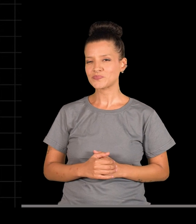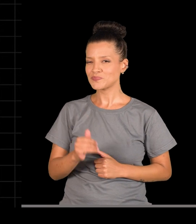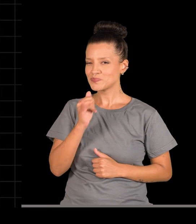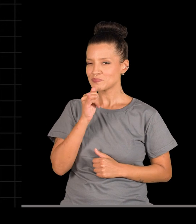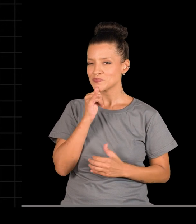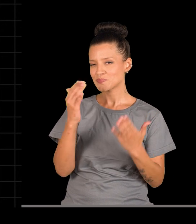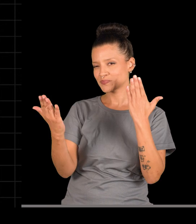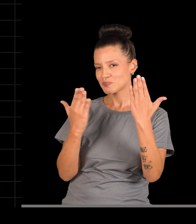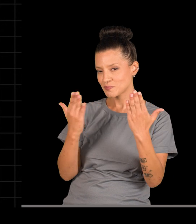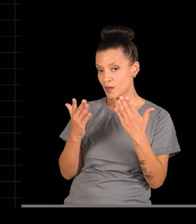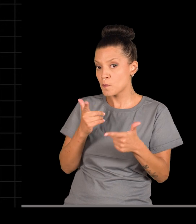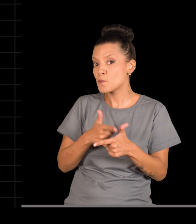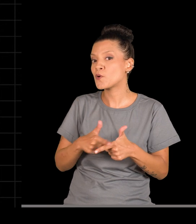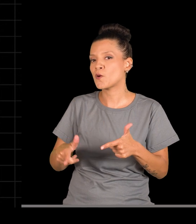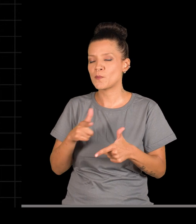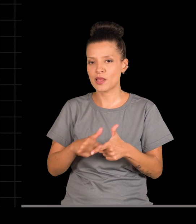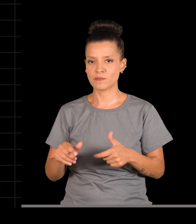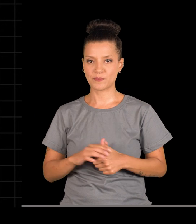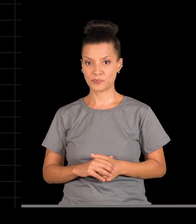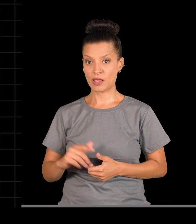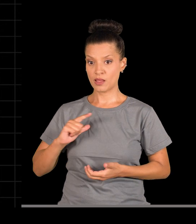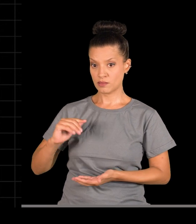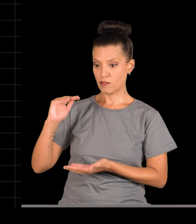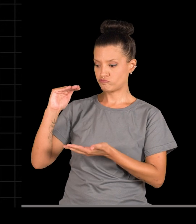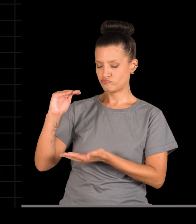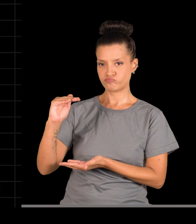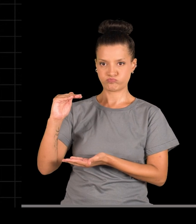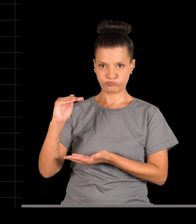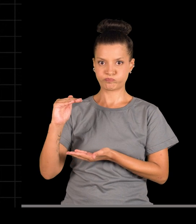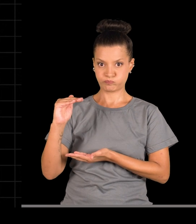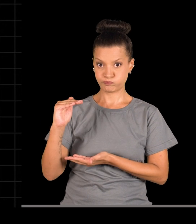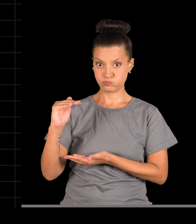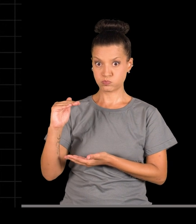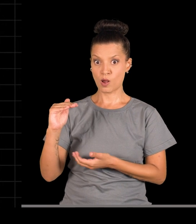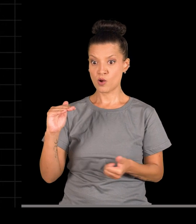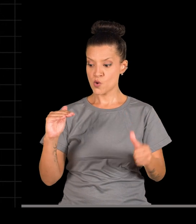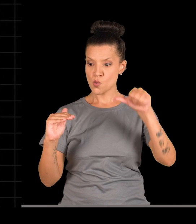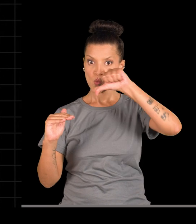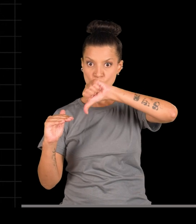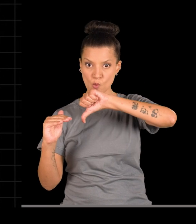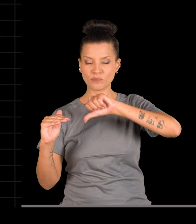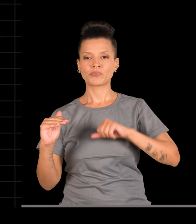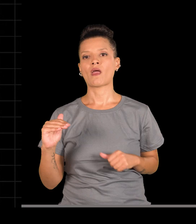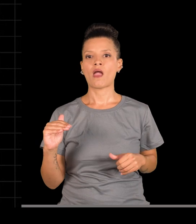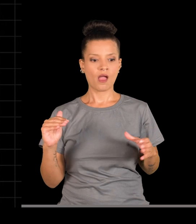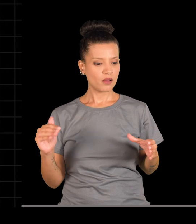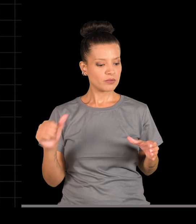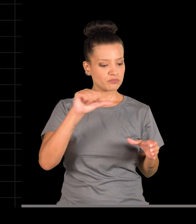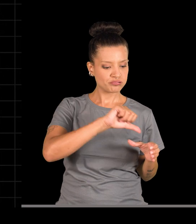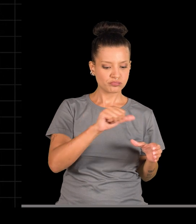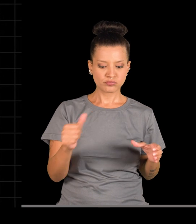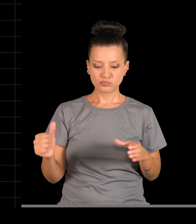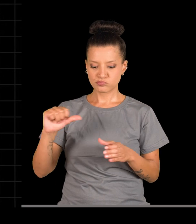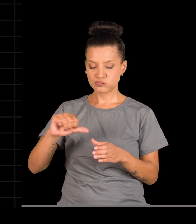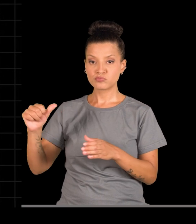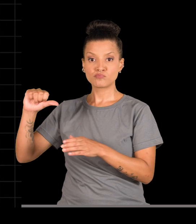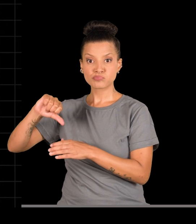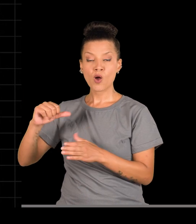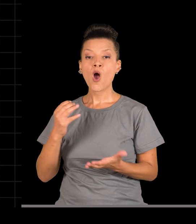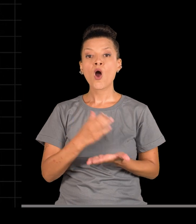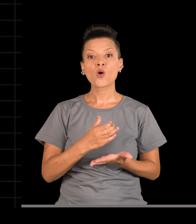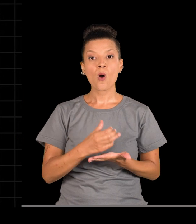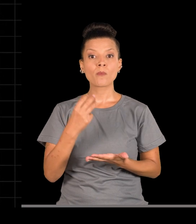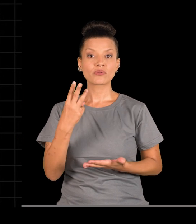de fazer, certo? Aqui é o seguinte, olha só, vamos ver esse exemplozinho aqui de um problema. Uma jarra de suco foi suficiente para encher igualmente 3